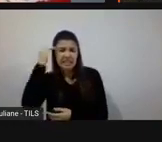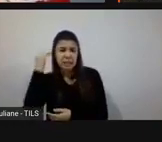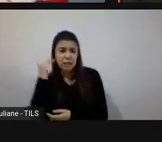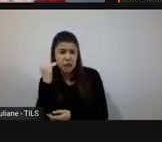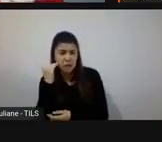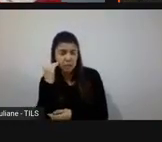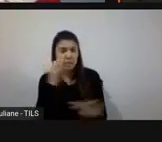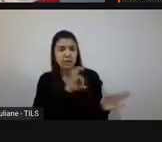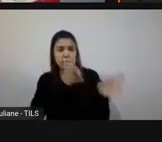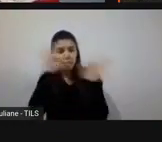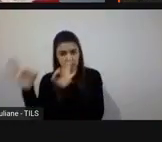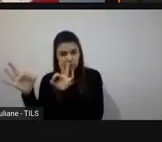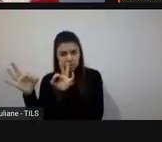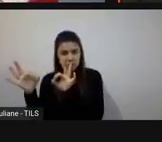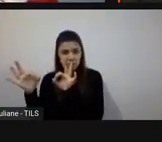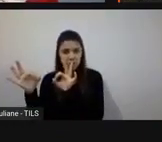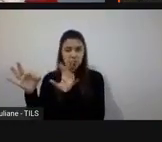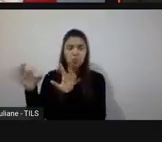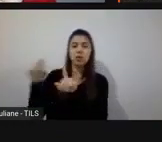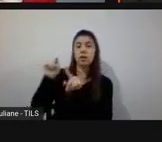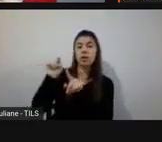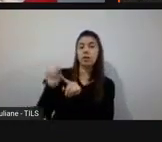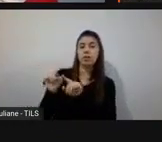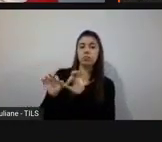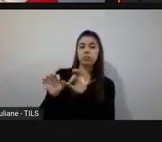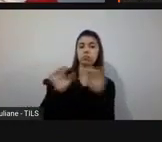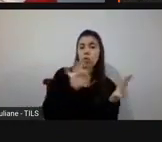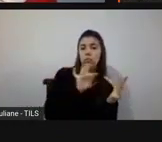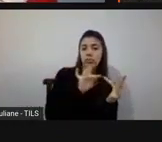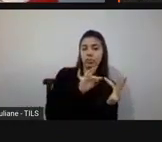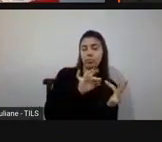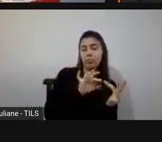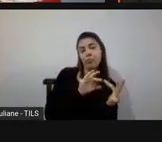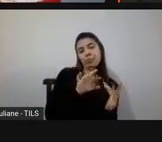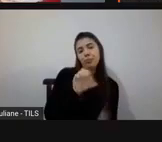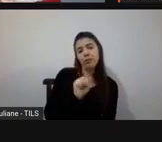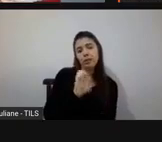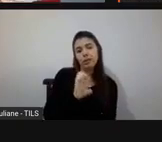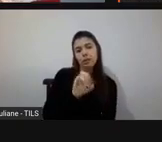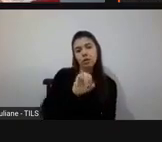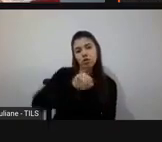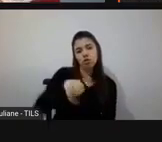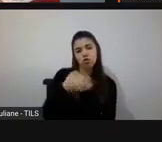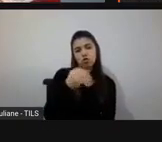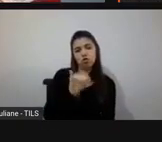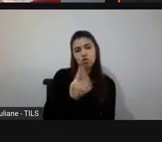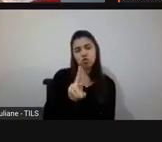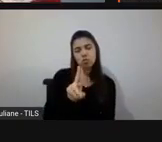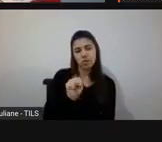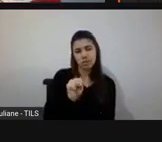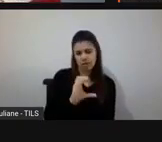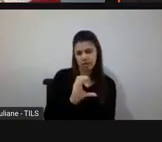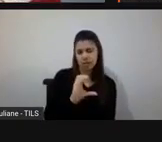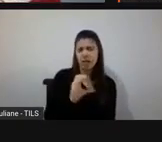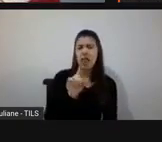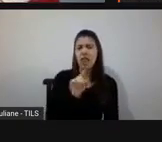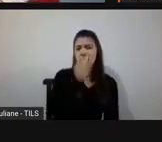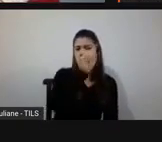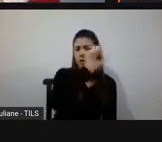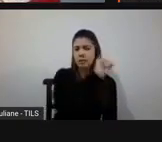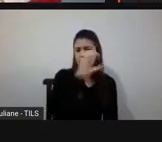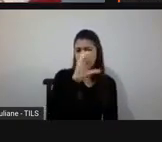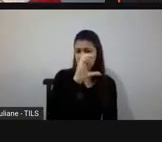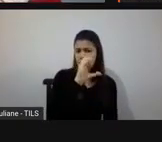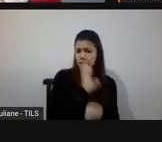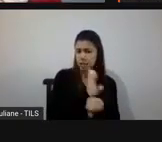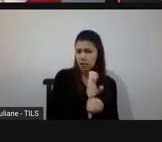reservada, sigilosa, e vamos encaminhar para as autoridades que vão fazer a apuração e os encaminhamentos, especialmente também